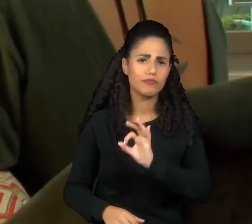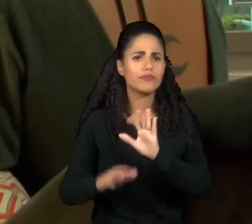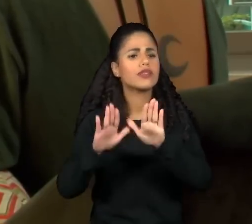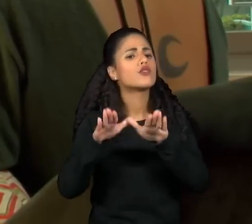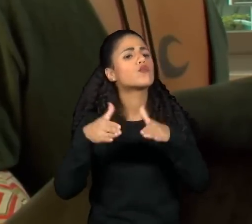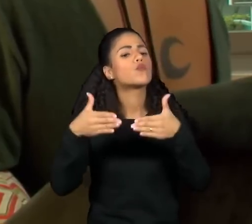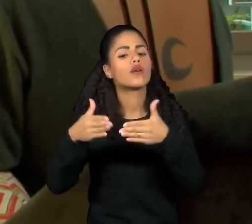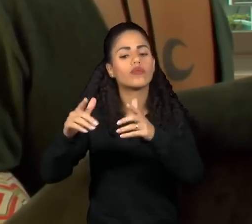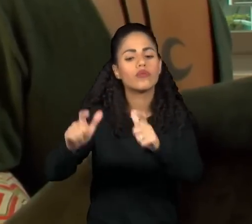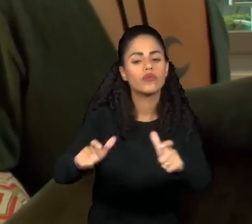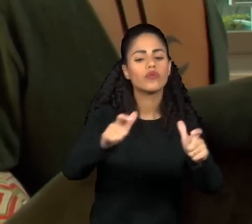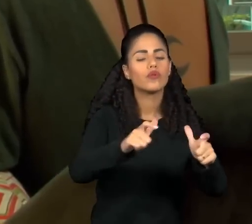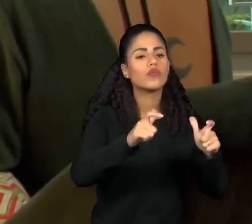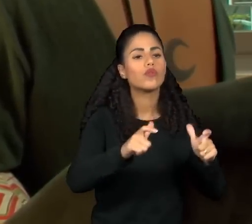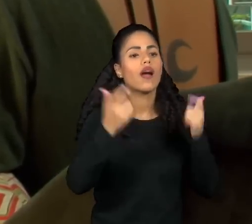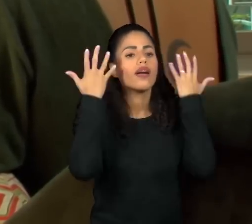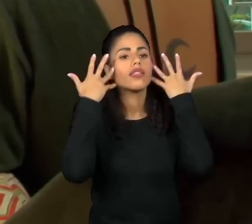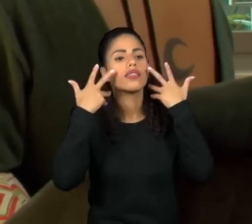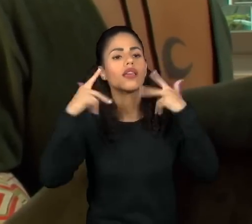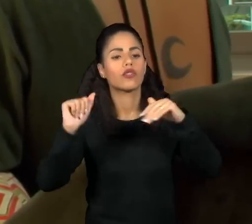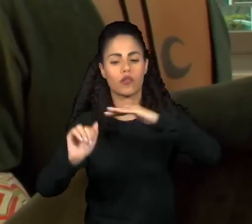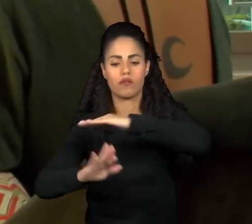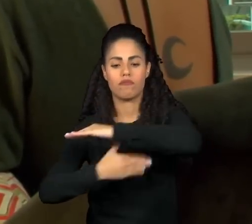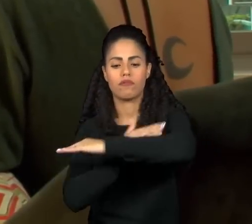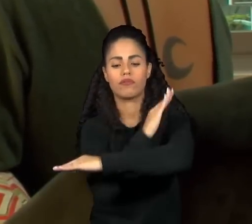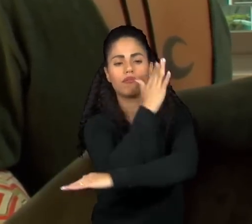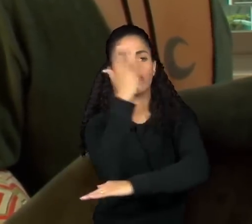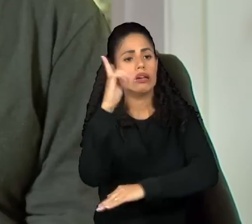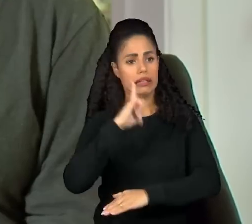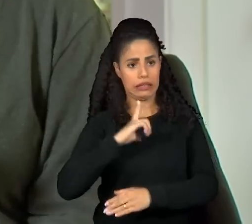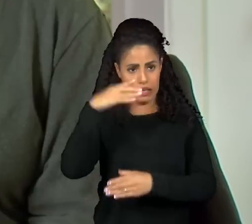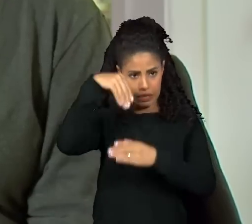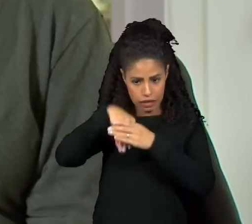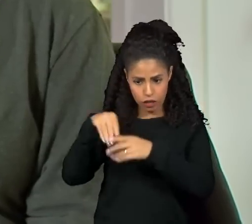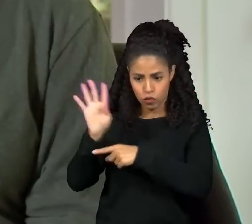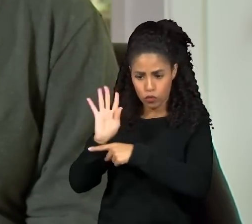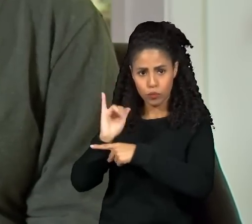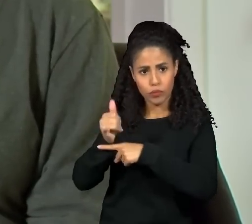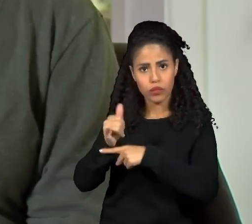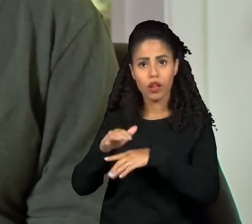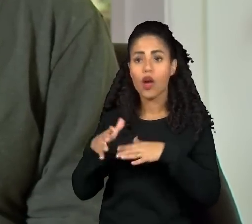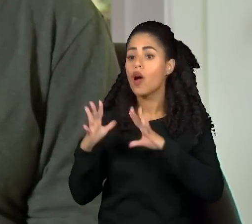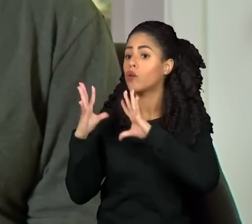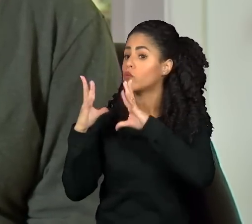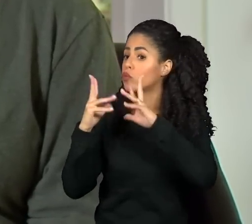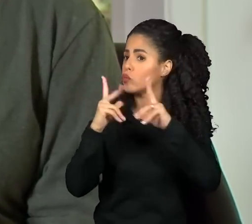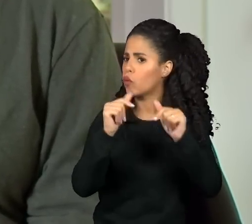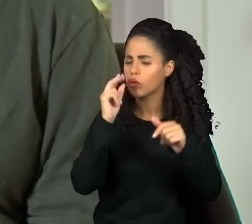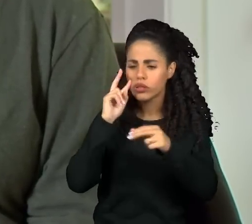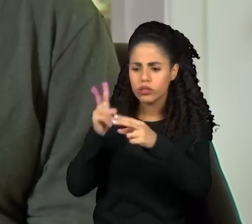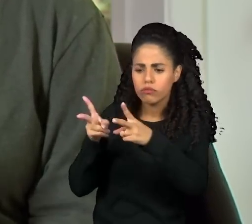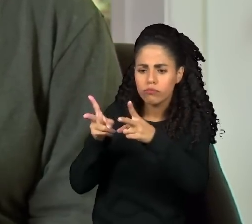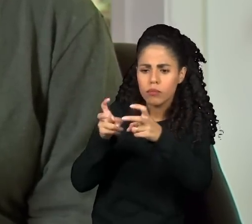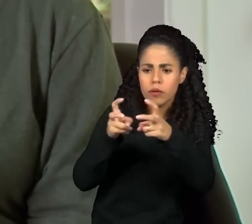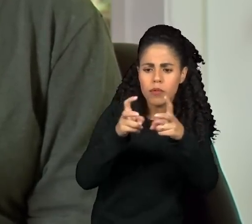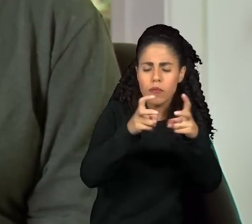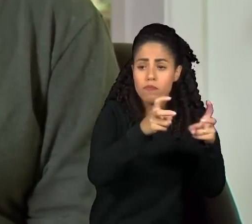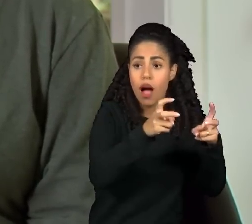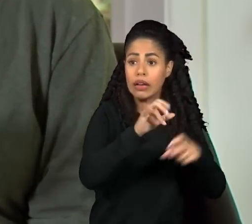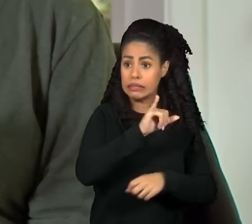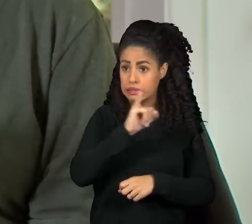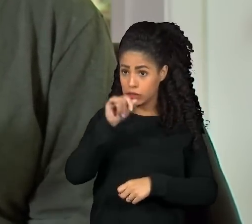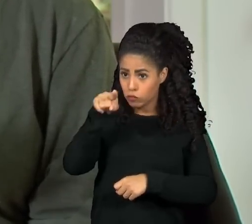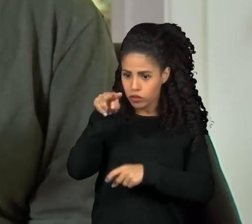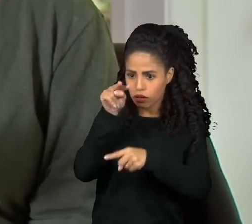regiões naturais ou os biomas que estão presentes no documentário? Todas elas nos trazem a percepção de que ao proteger uma